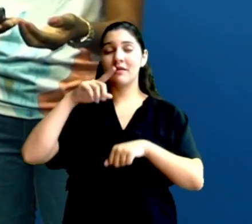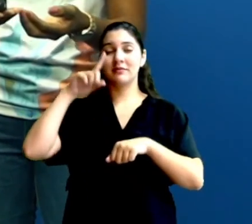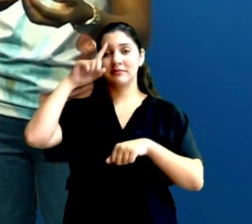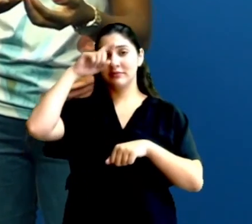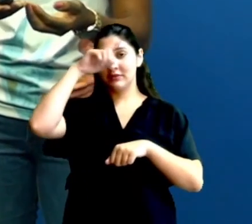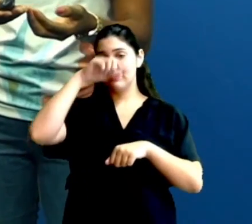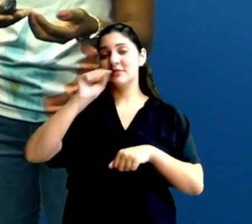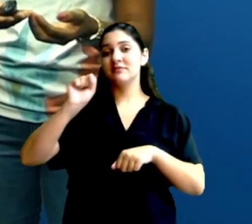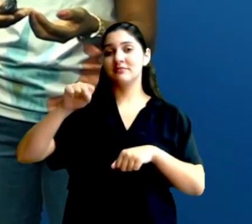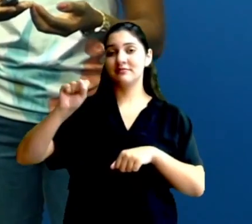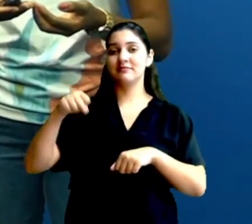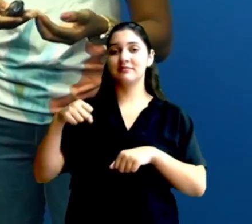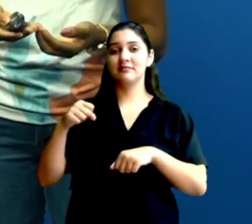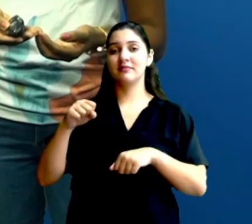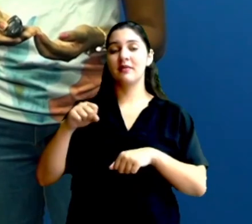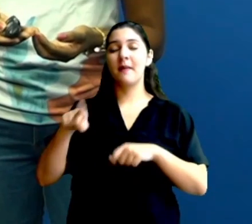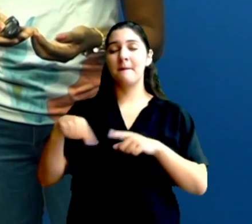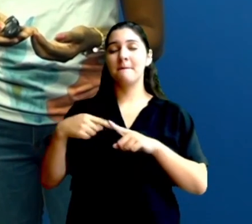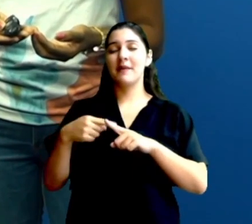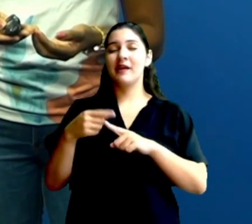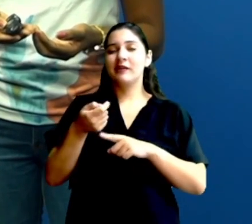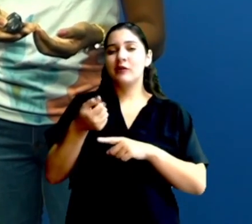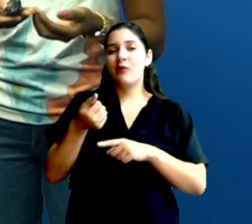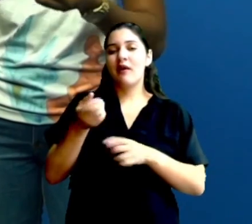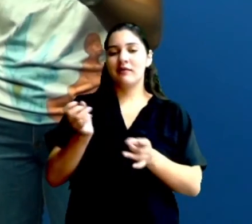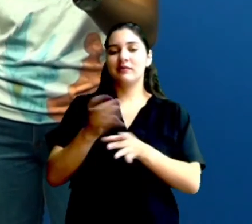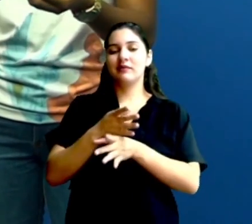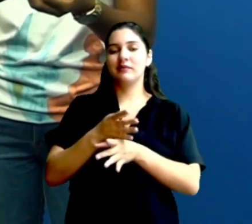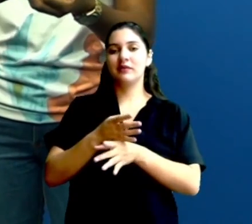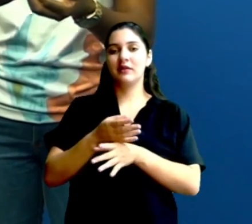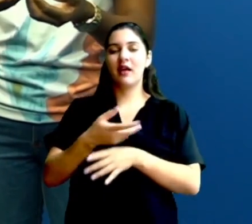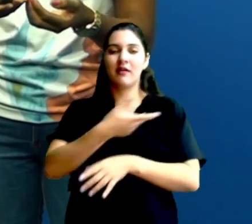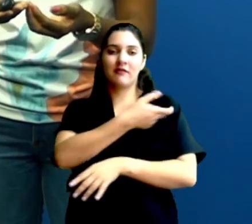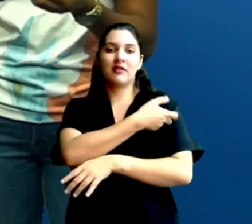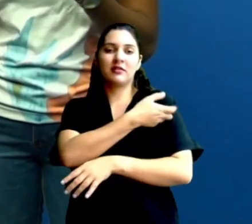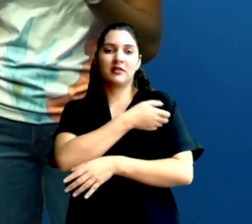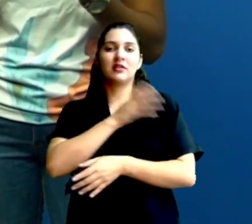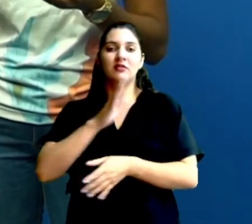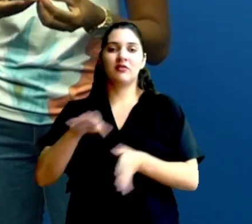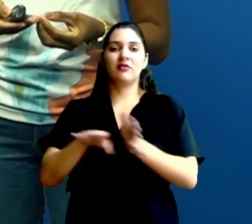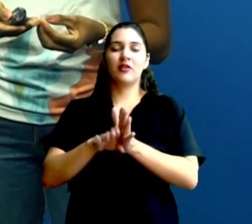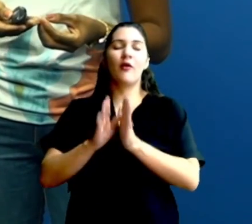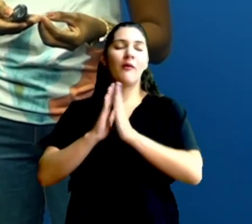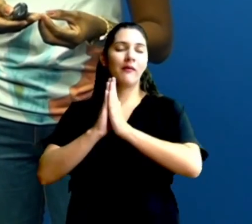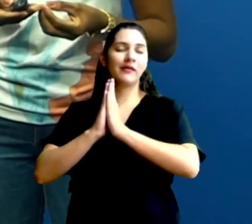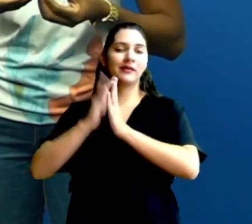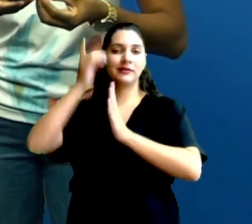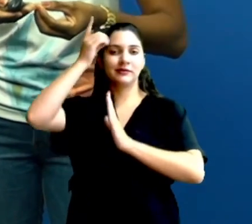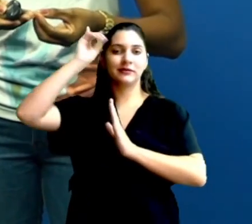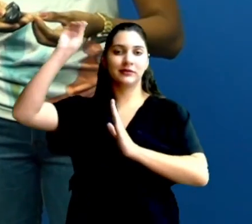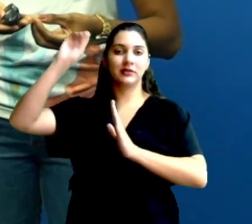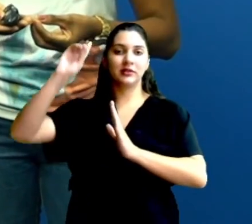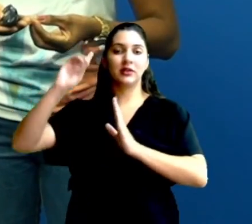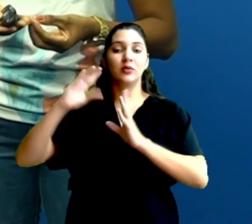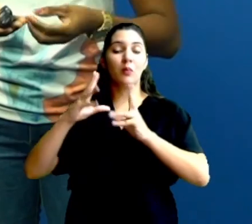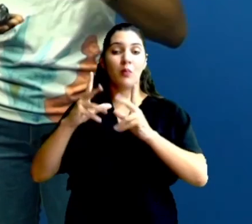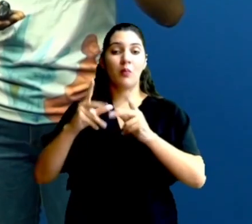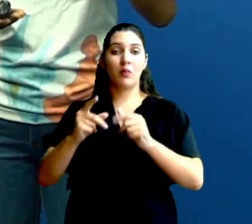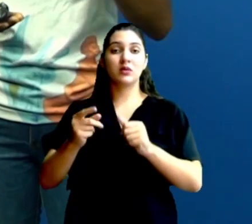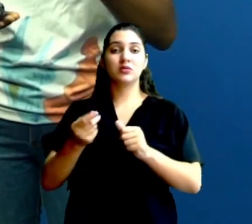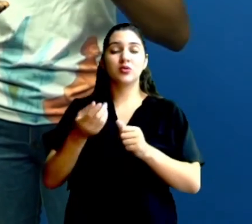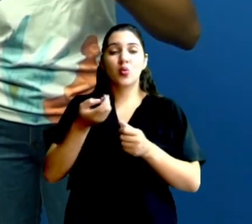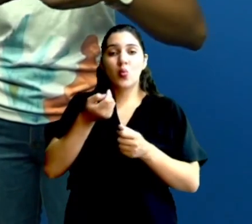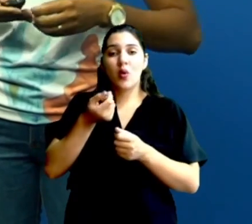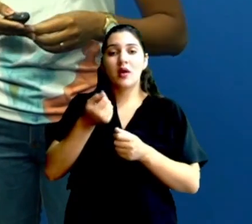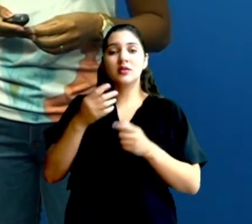Podemos dizer sim, mas a gente está passando. A vacina já chegou, graças a Deus. A maioria estão se vacinando e